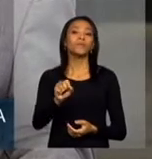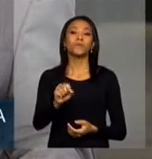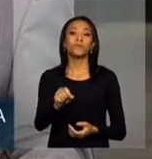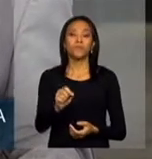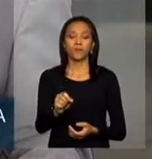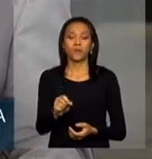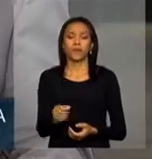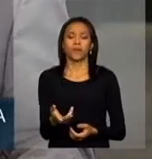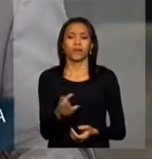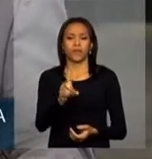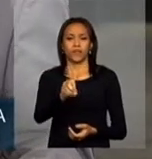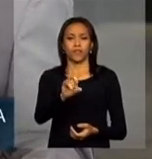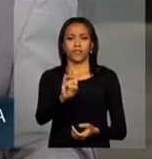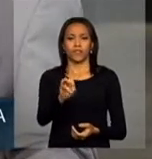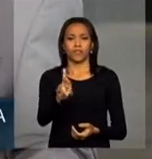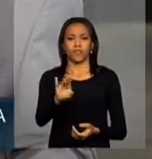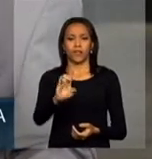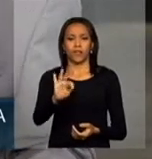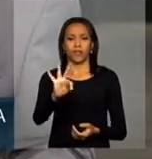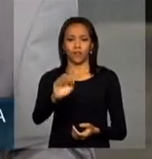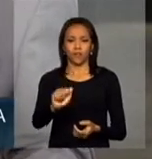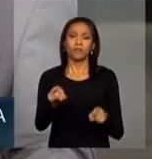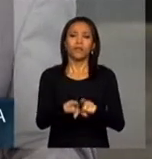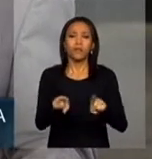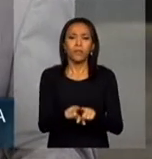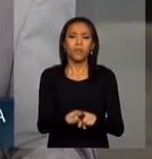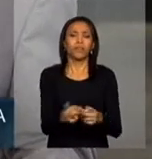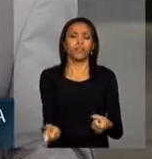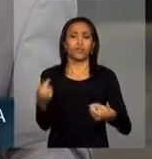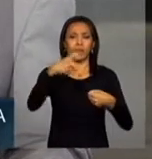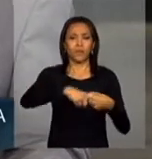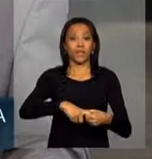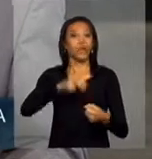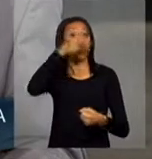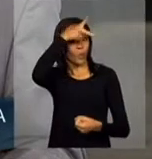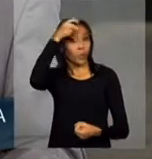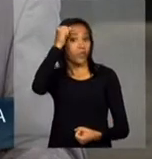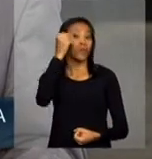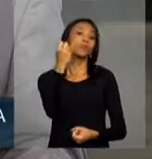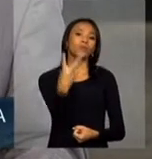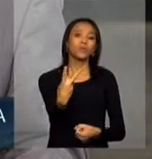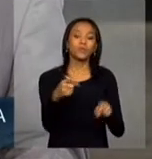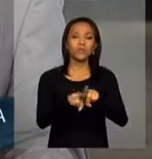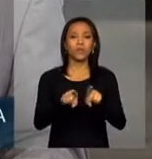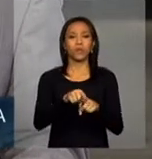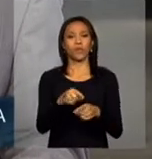Estamos trabalhando em conjunto com as duas prefeituras e o governo do Estado